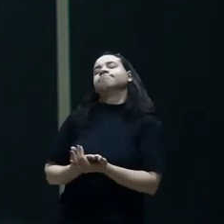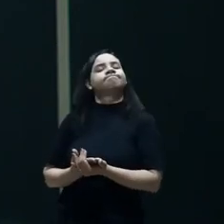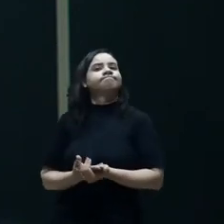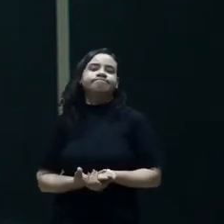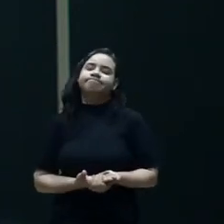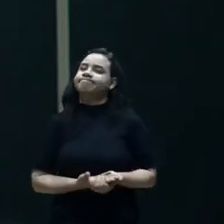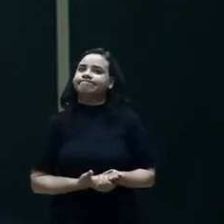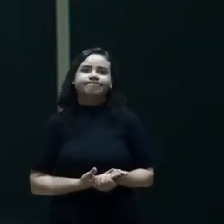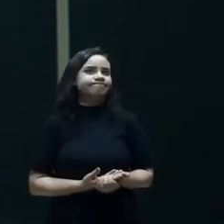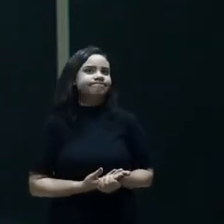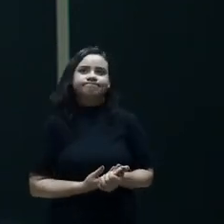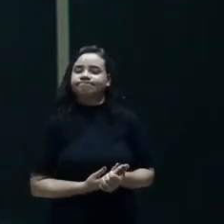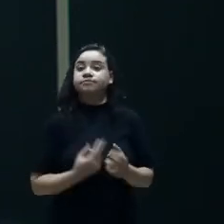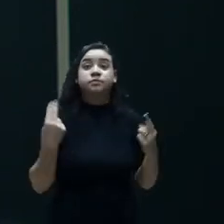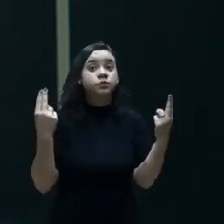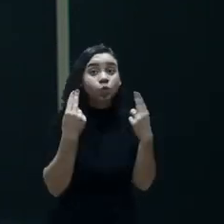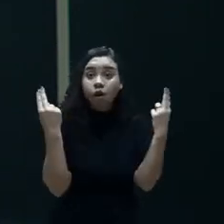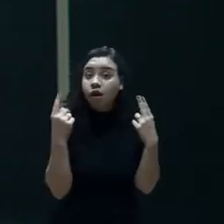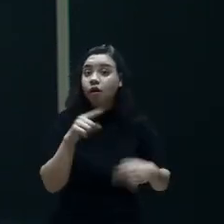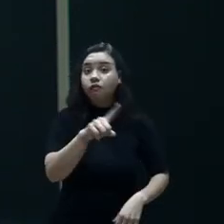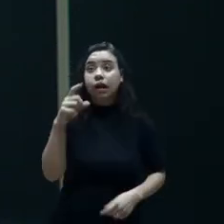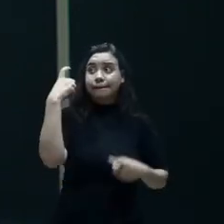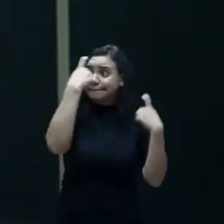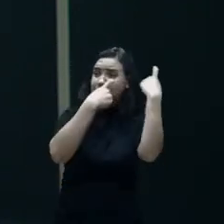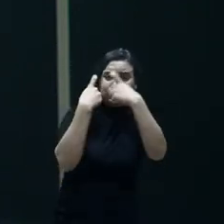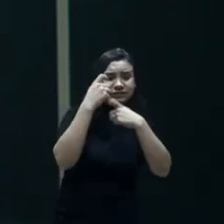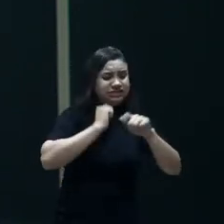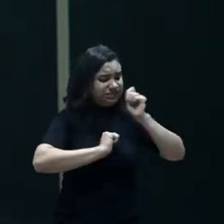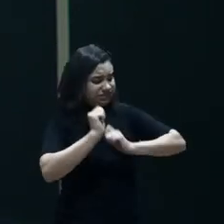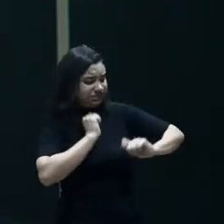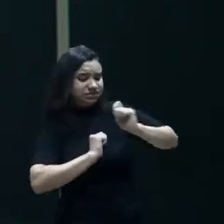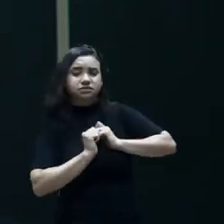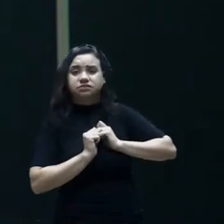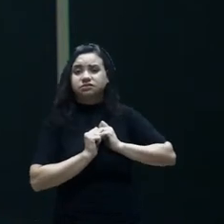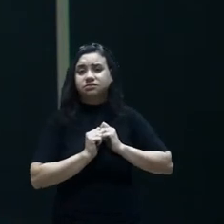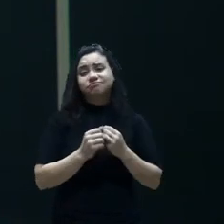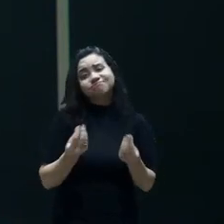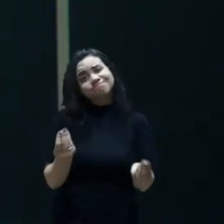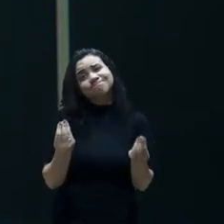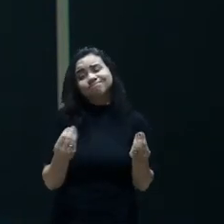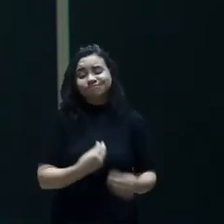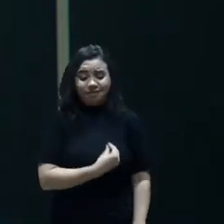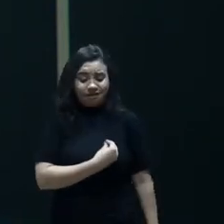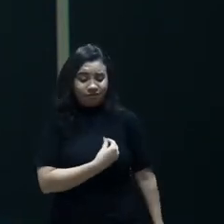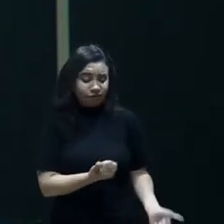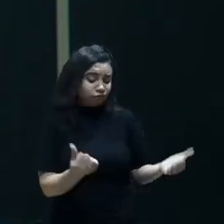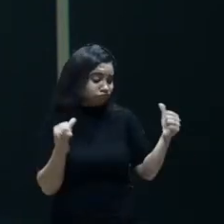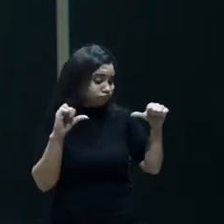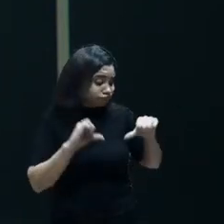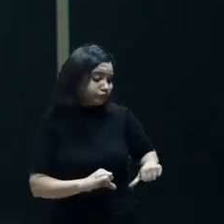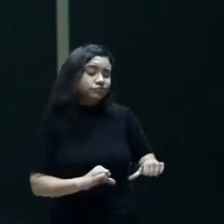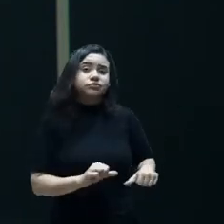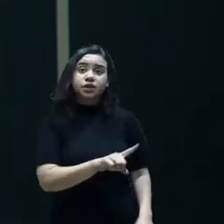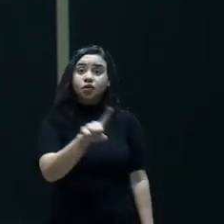Porque não adianta você ficar preocupado e ansioso. Não vai acrescentar nada na sua vida, muito pelo contrário. Você